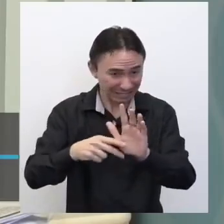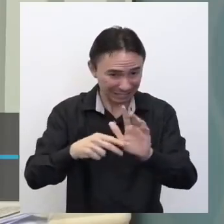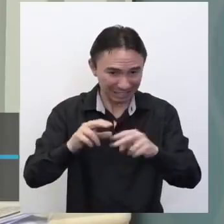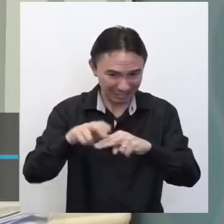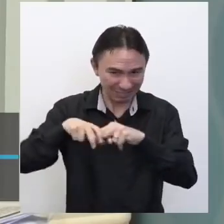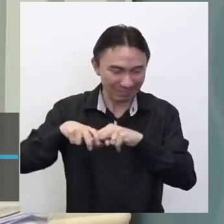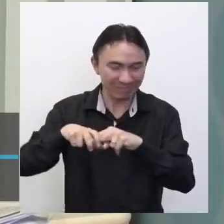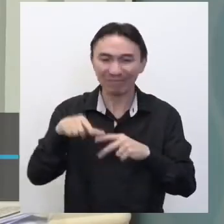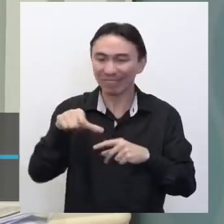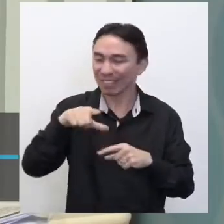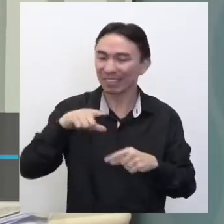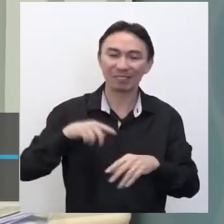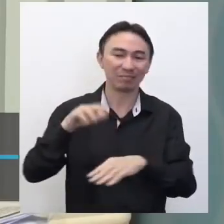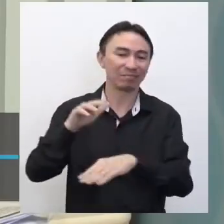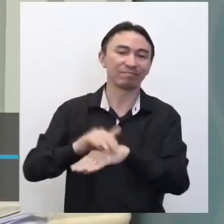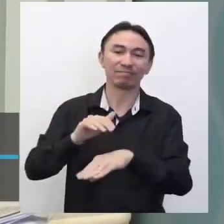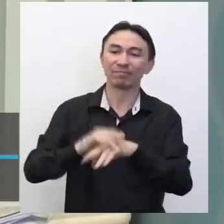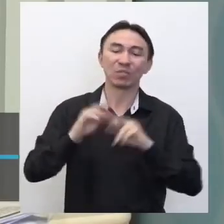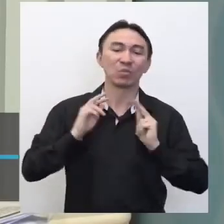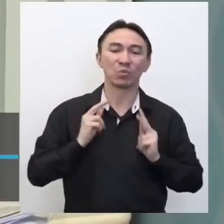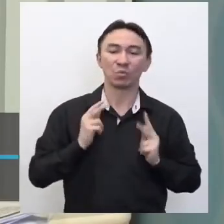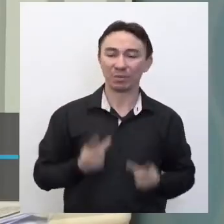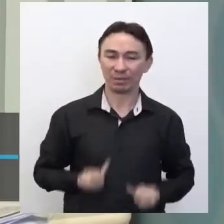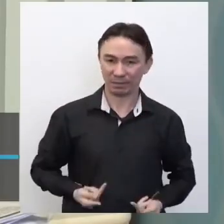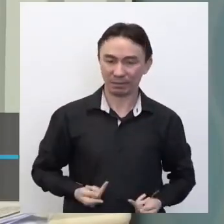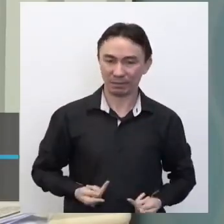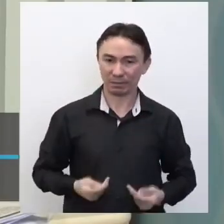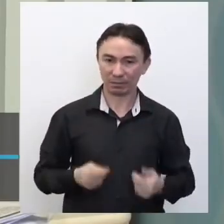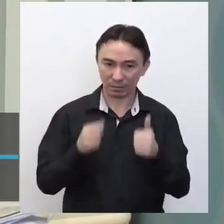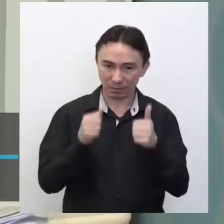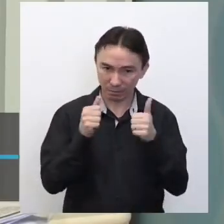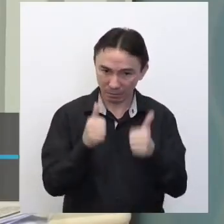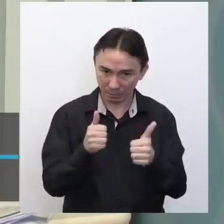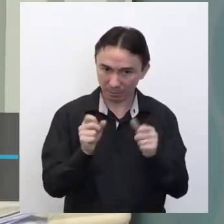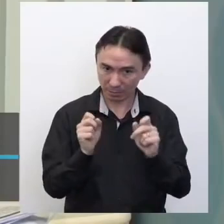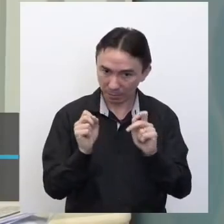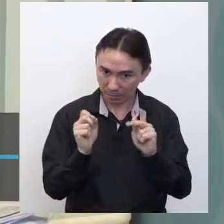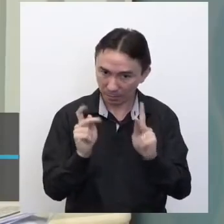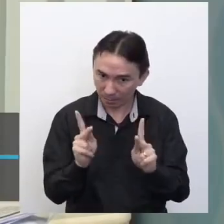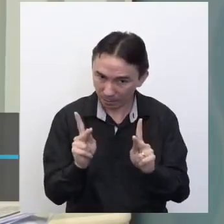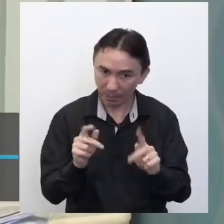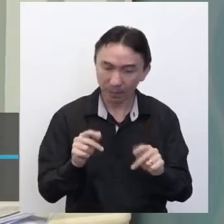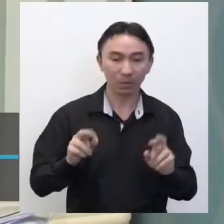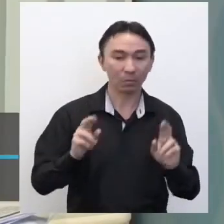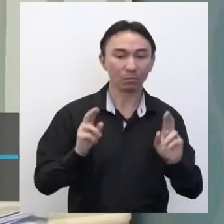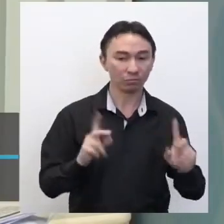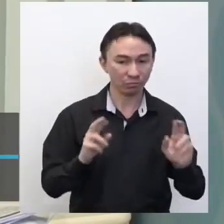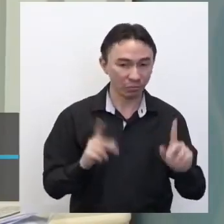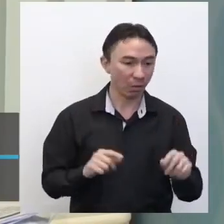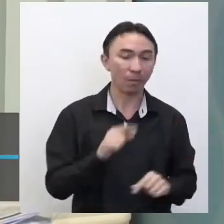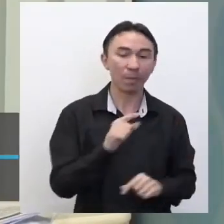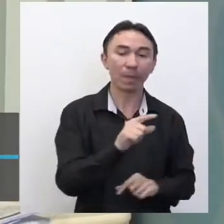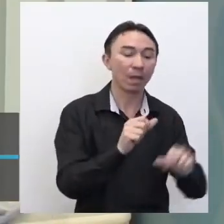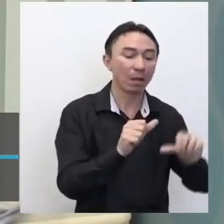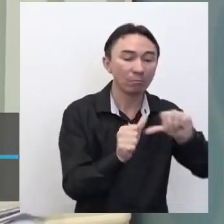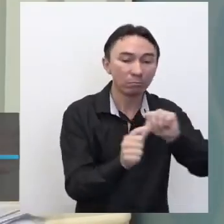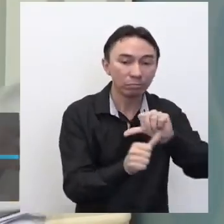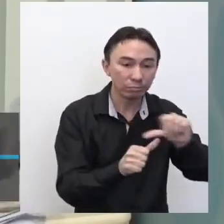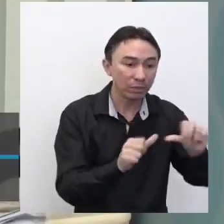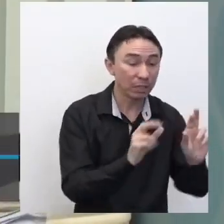humana, certo? Então, a gente lembrou um pouquinho aí a conceituação de diferença e